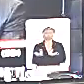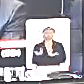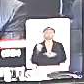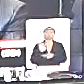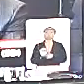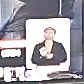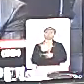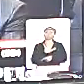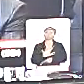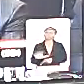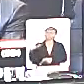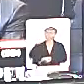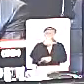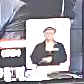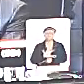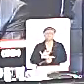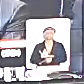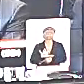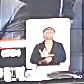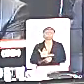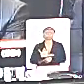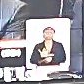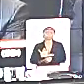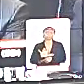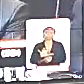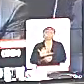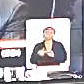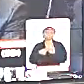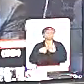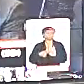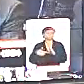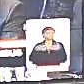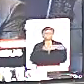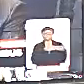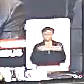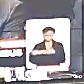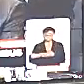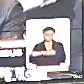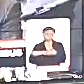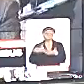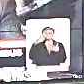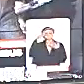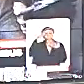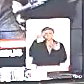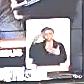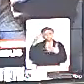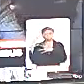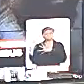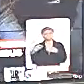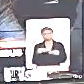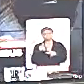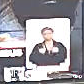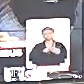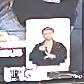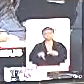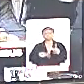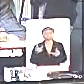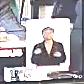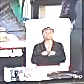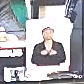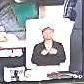intramunicipais também então fica aqui E esse encaminhamento ok agradeço aí a todos quero aqui também registrar a